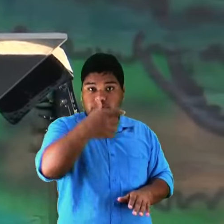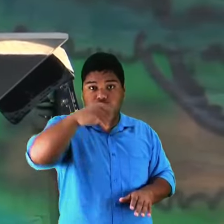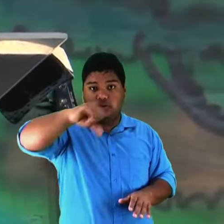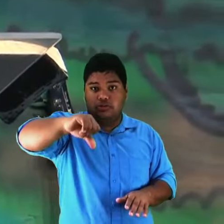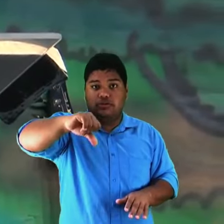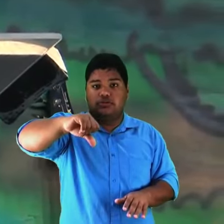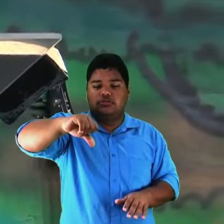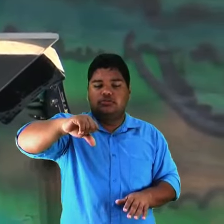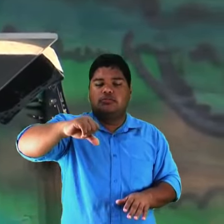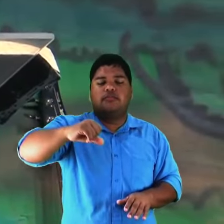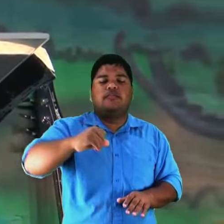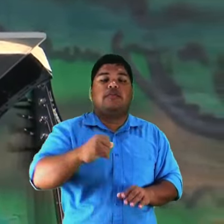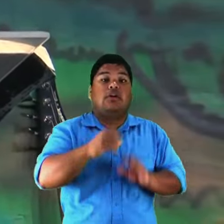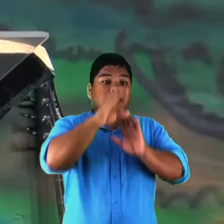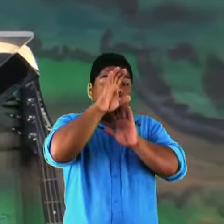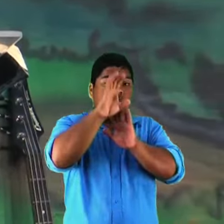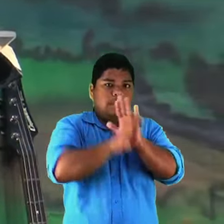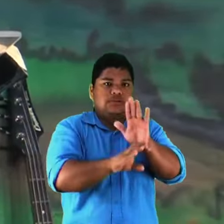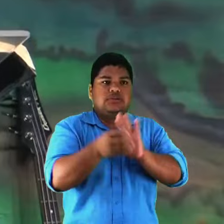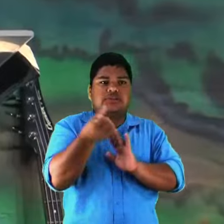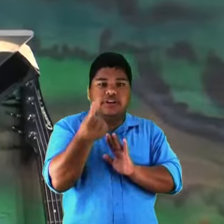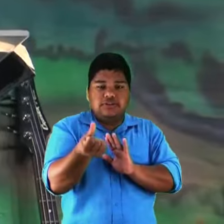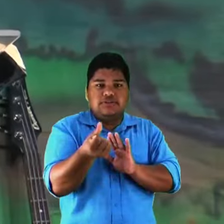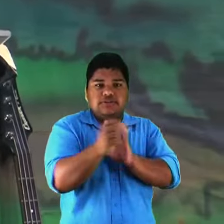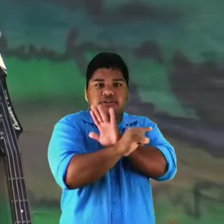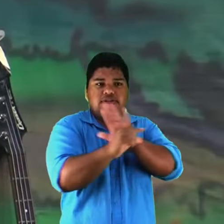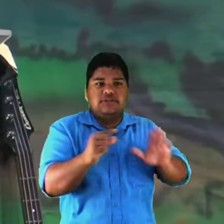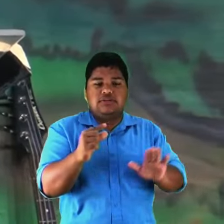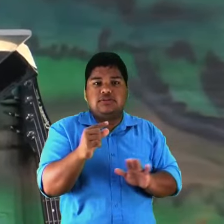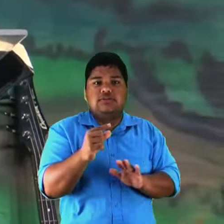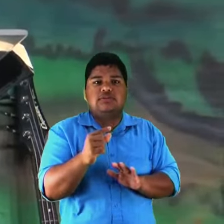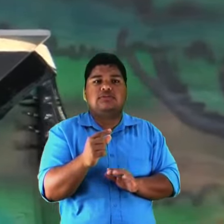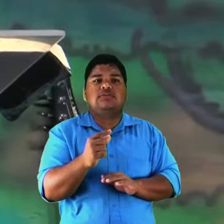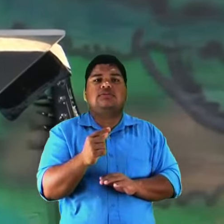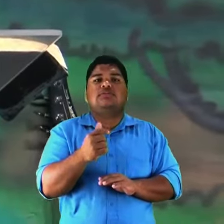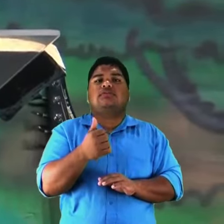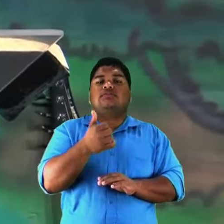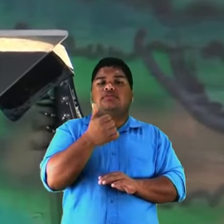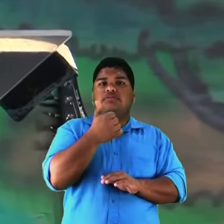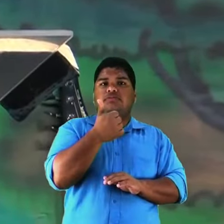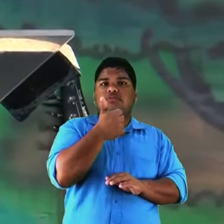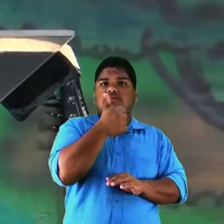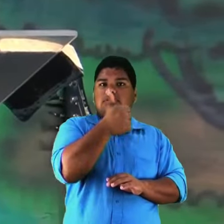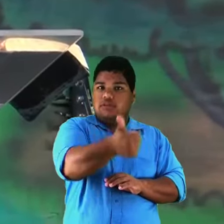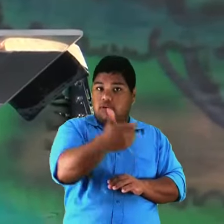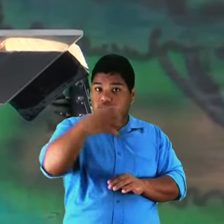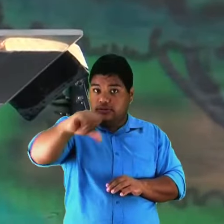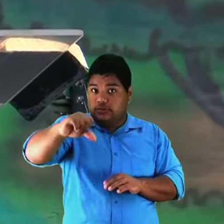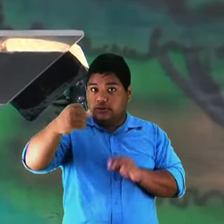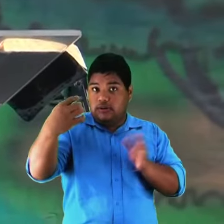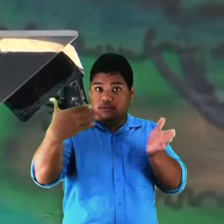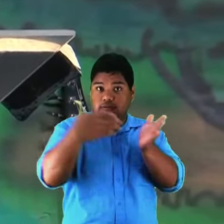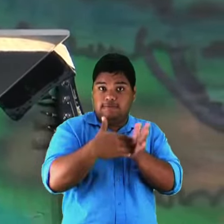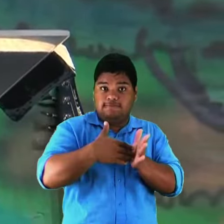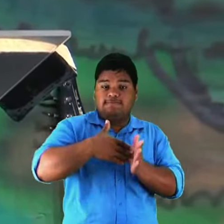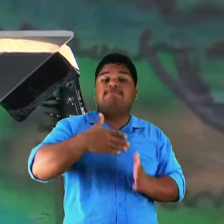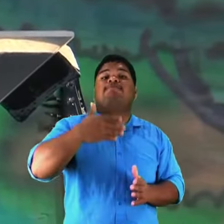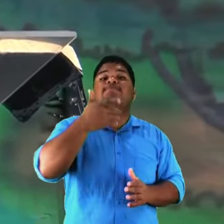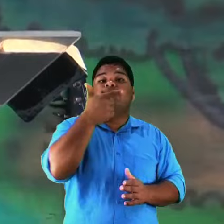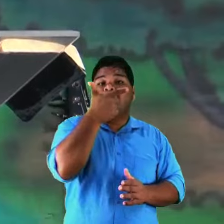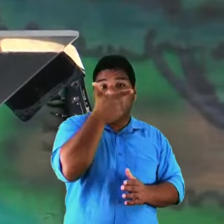nesse trecho, para nós lermos juntos essa passagem. Capítulo 6, versos 19